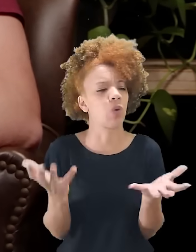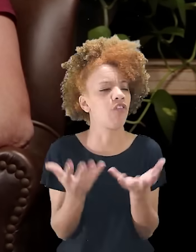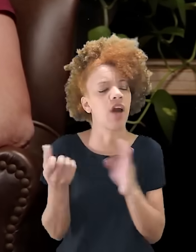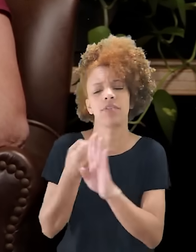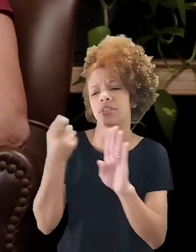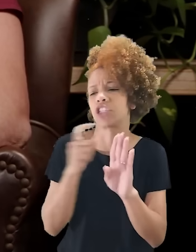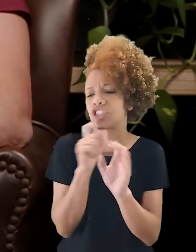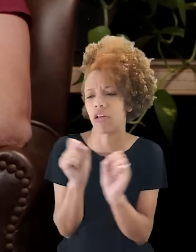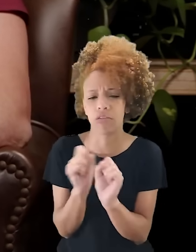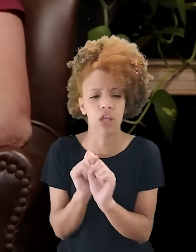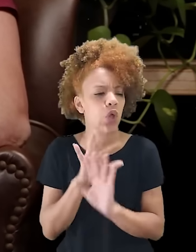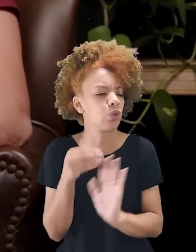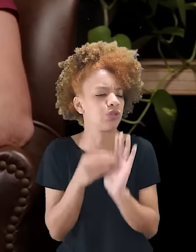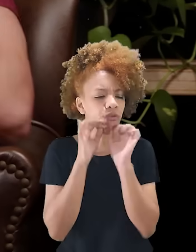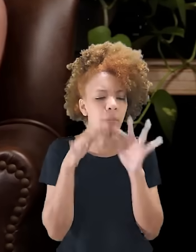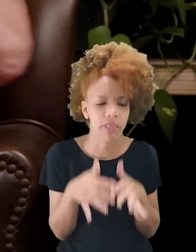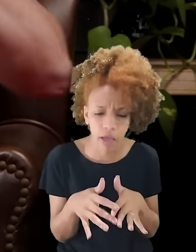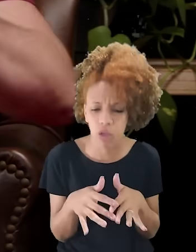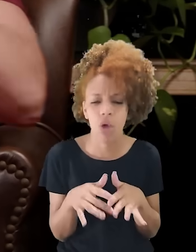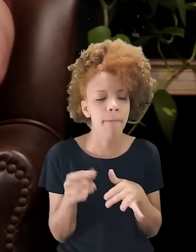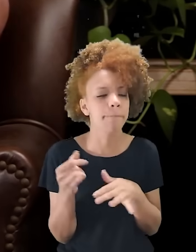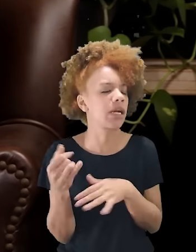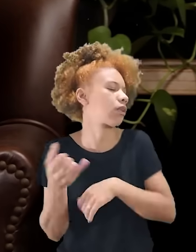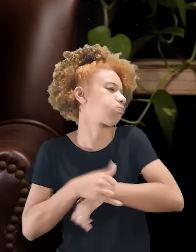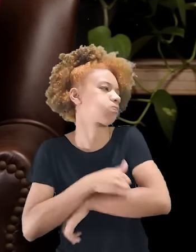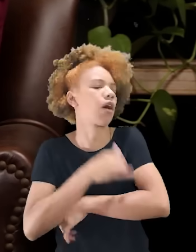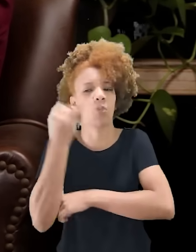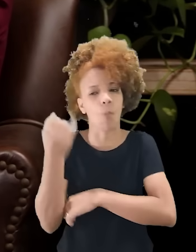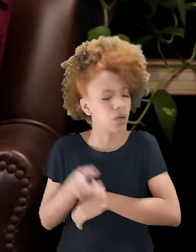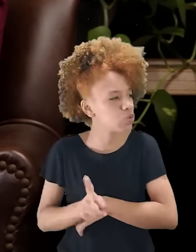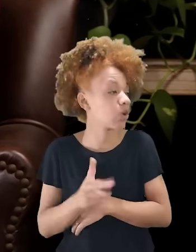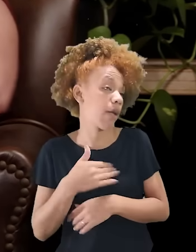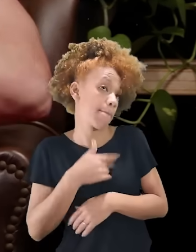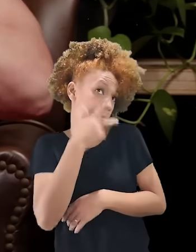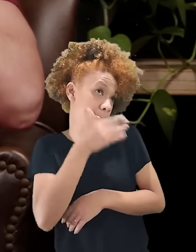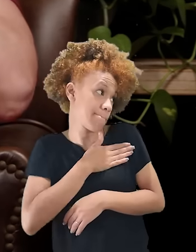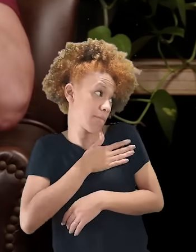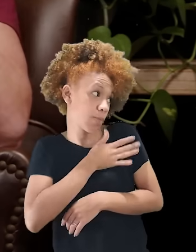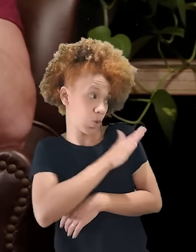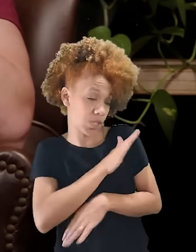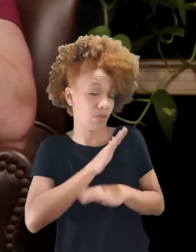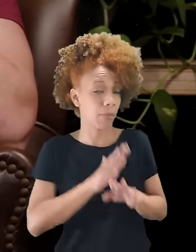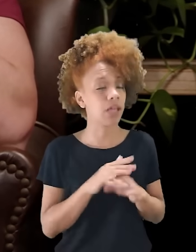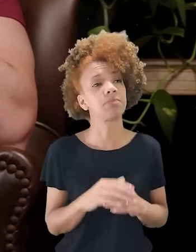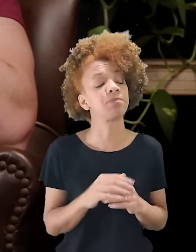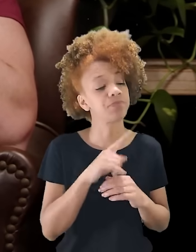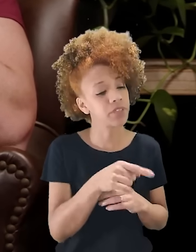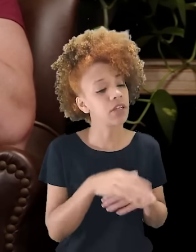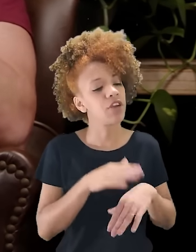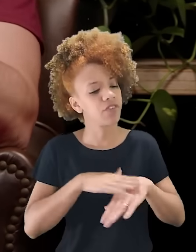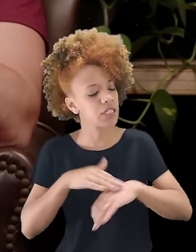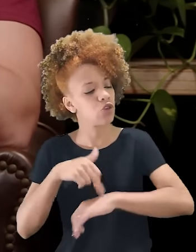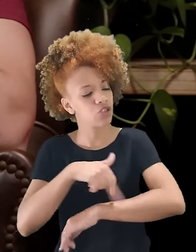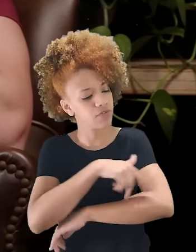geladeira tudo tudo vomitando Para não engordar essa era a minha visão essa eu acho é o preconceito que eu tenho e aí dali ah